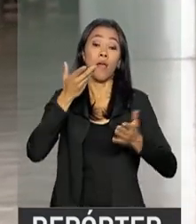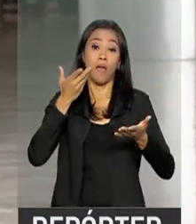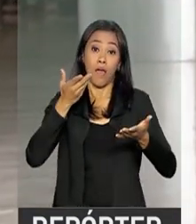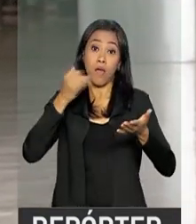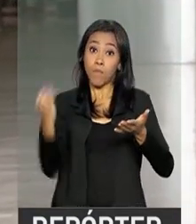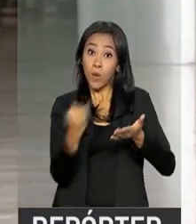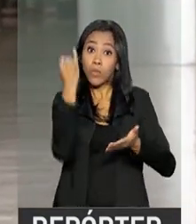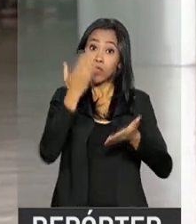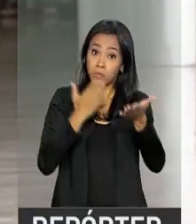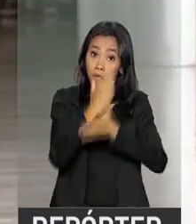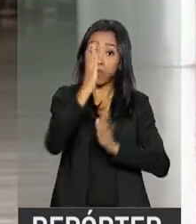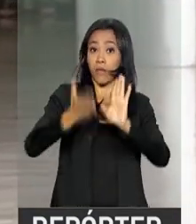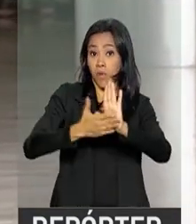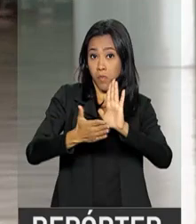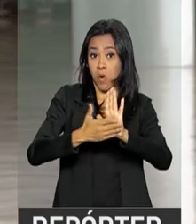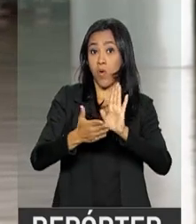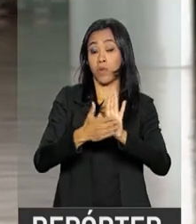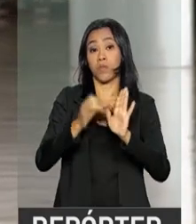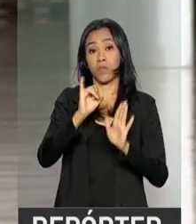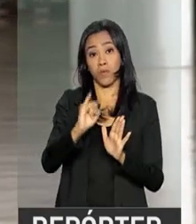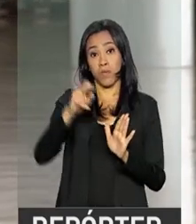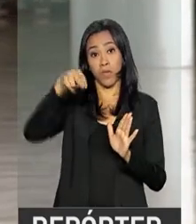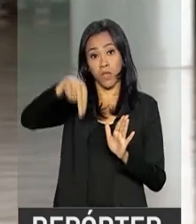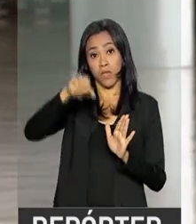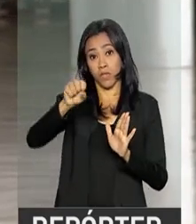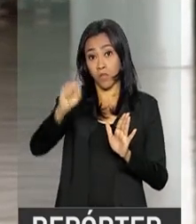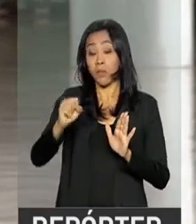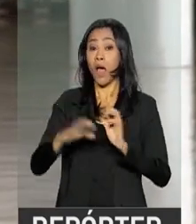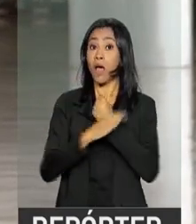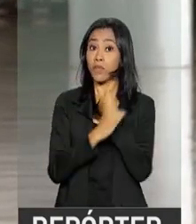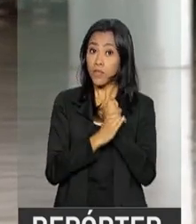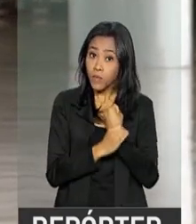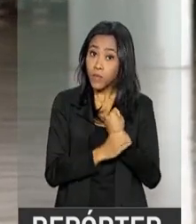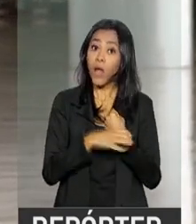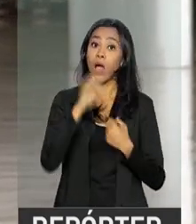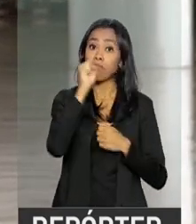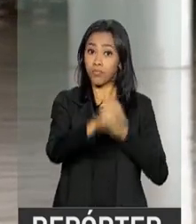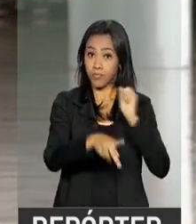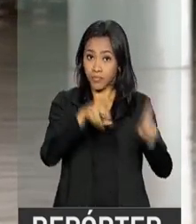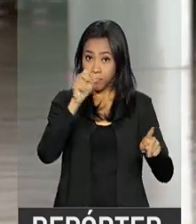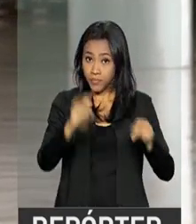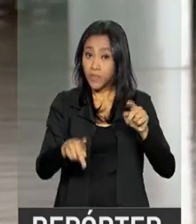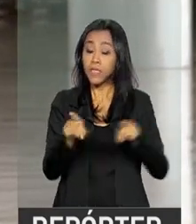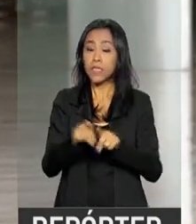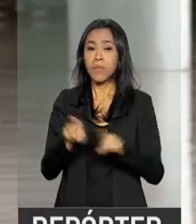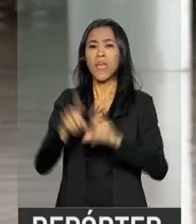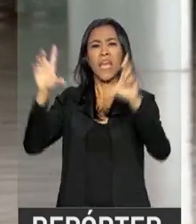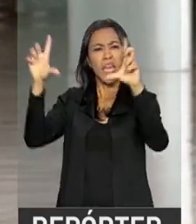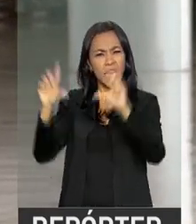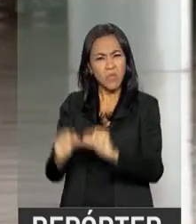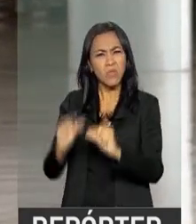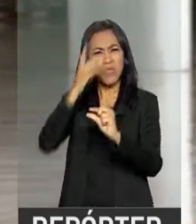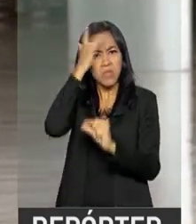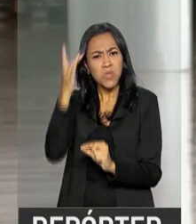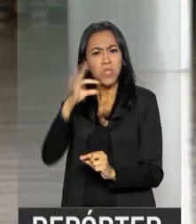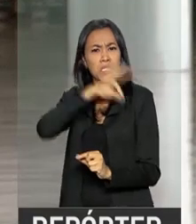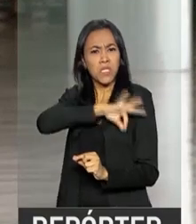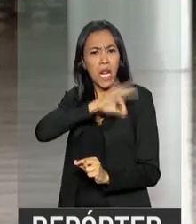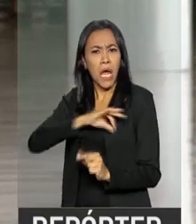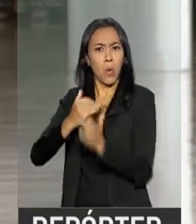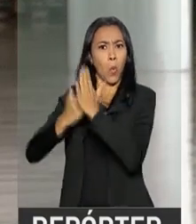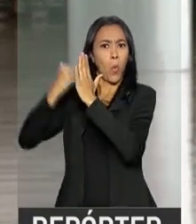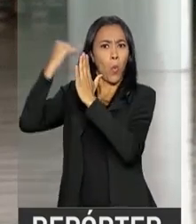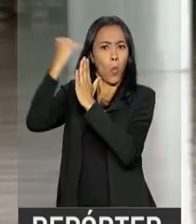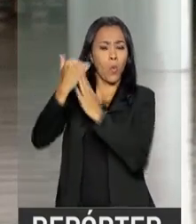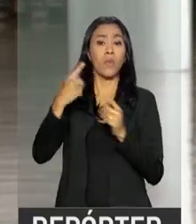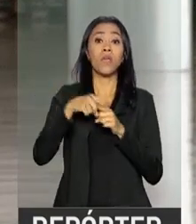não só para garantir a manutenção mas também para reduzir os privilégios e beneficiar os mais pobres essas